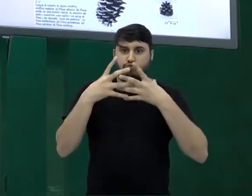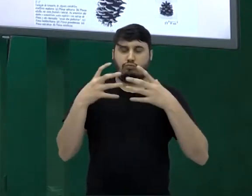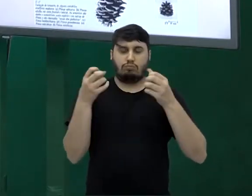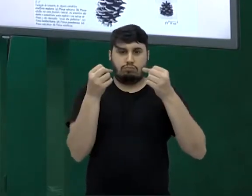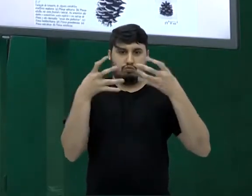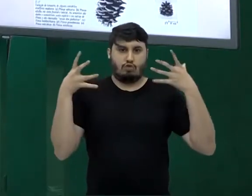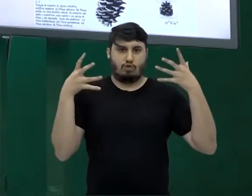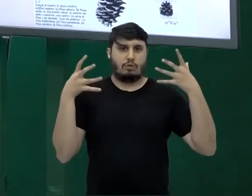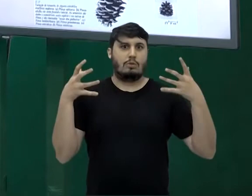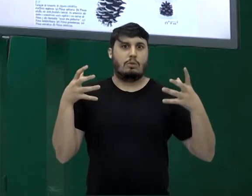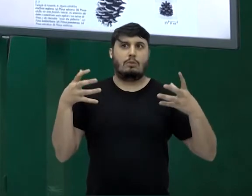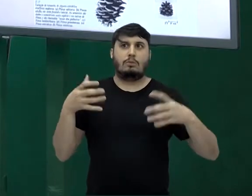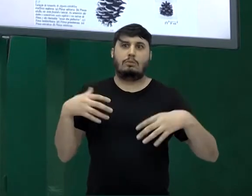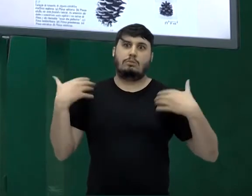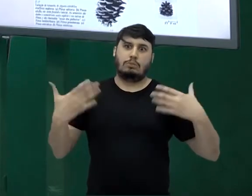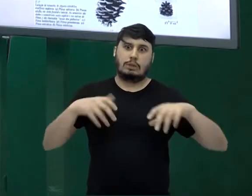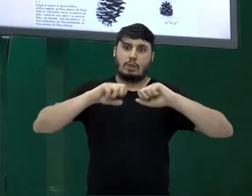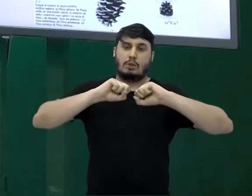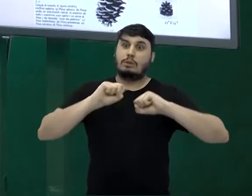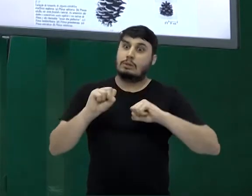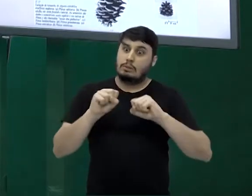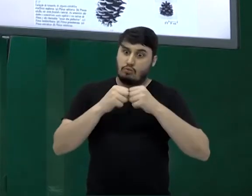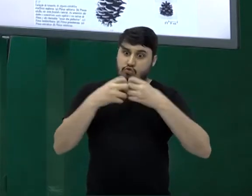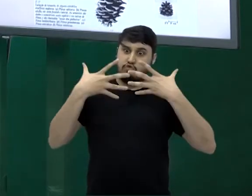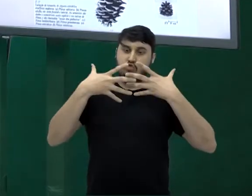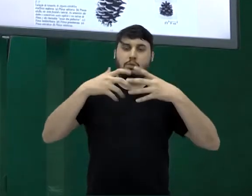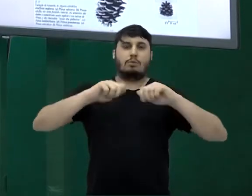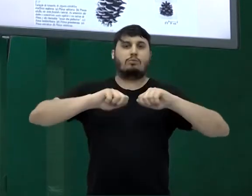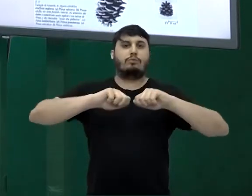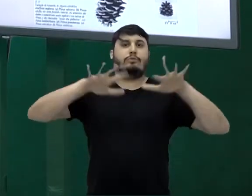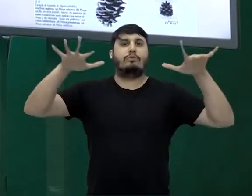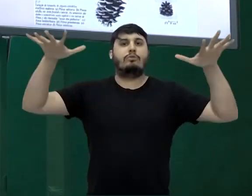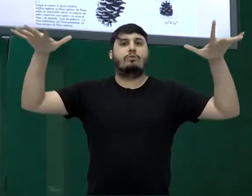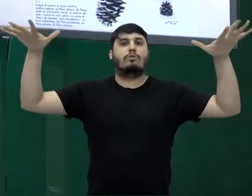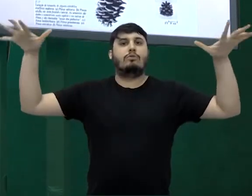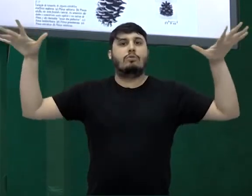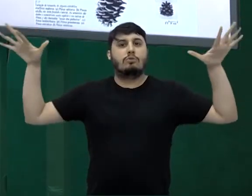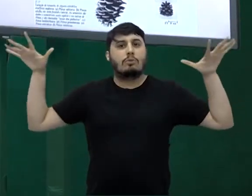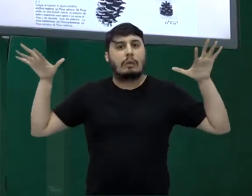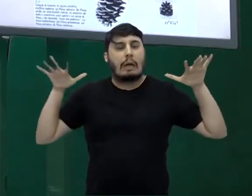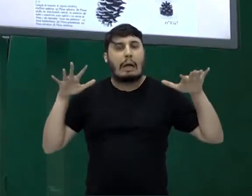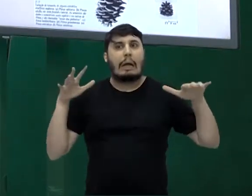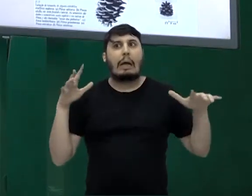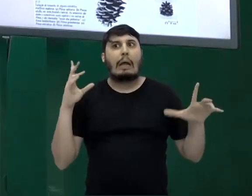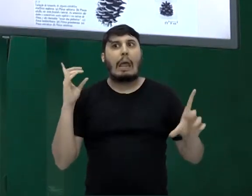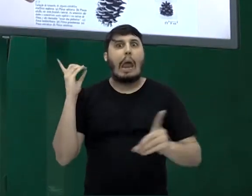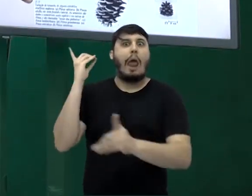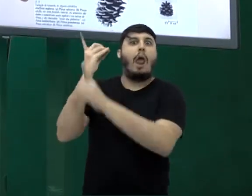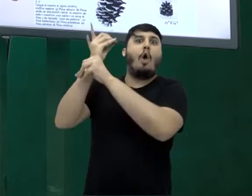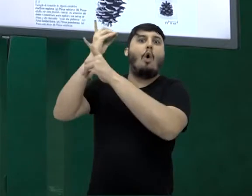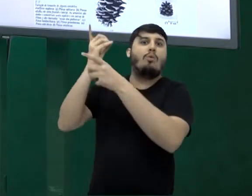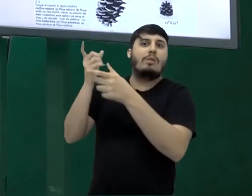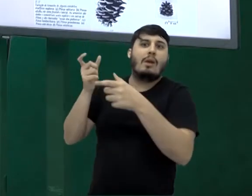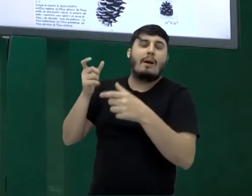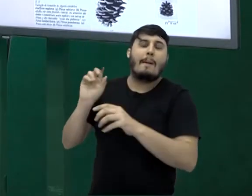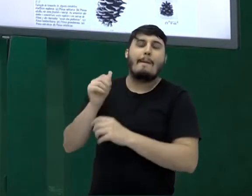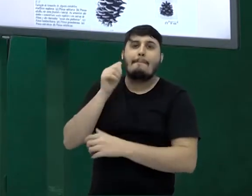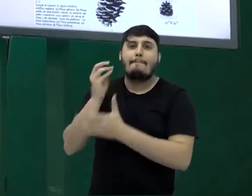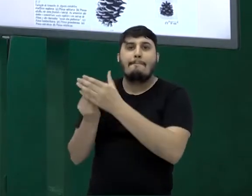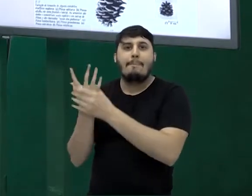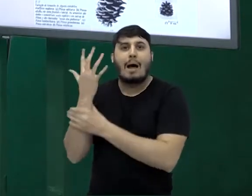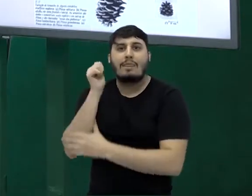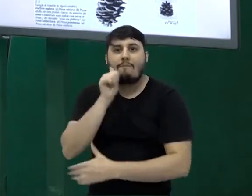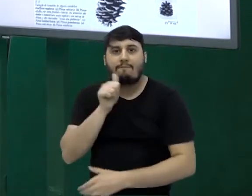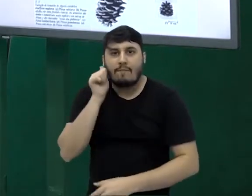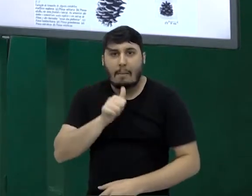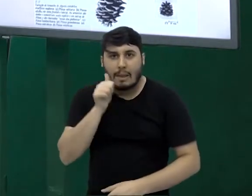e estoura, joga longe esse pólen, tá? E esse pólen é levado pelo vento, vai cair aqui no estróbilo feminino. Quando